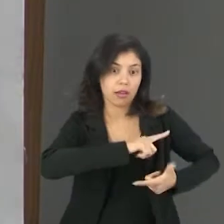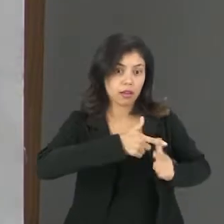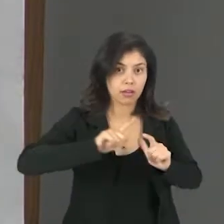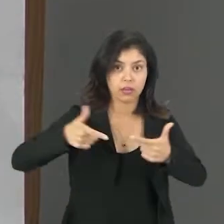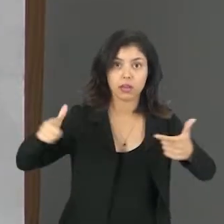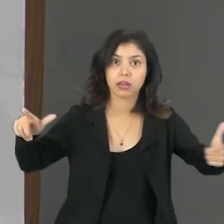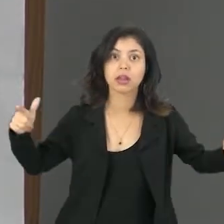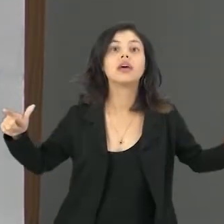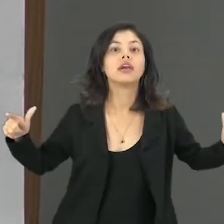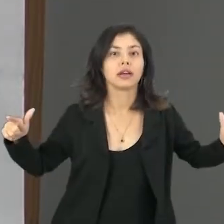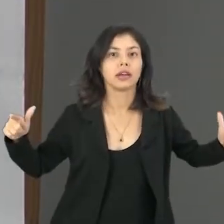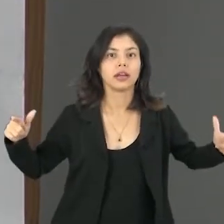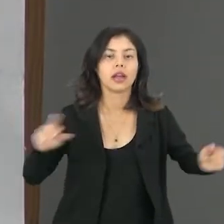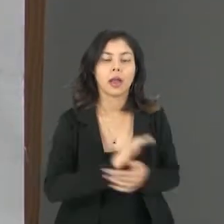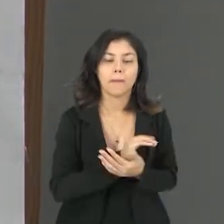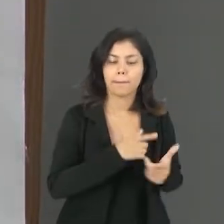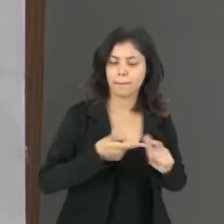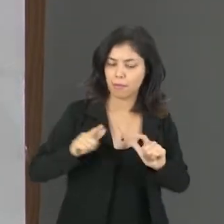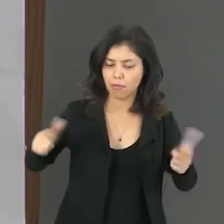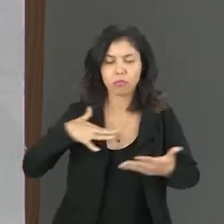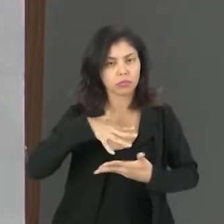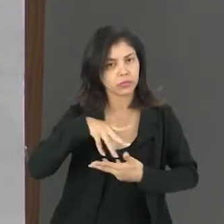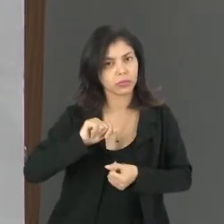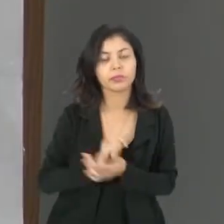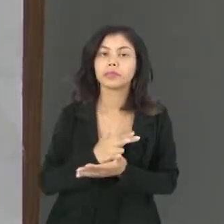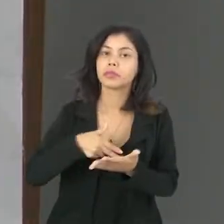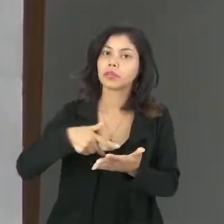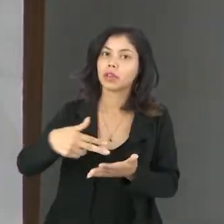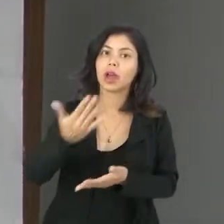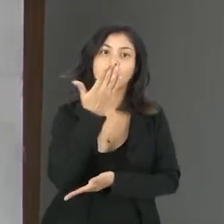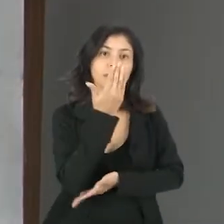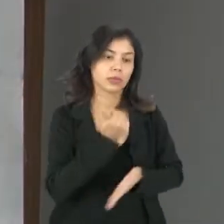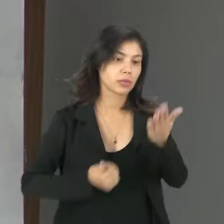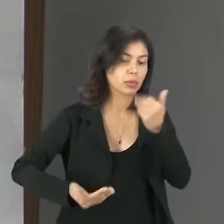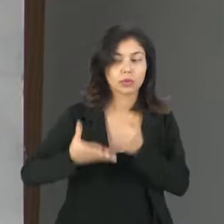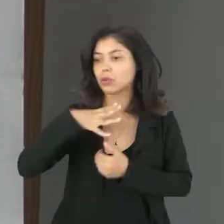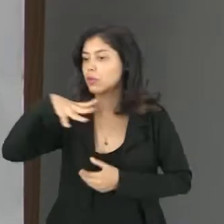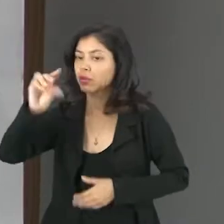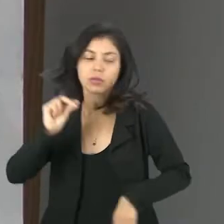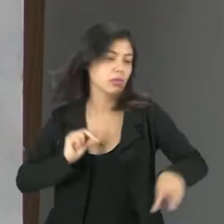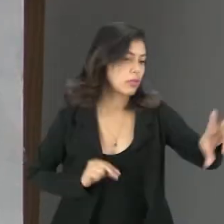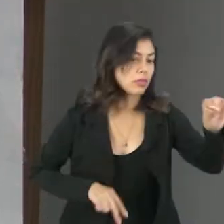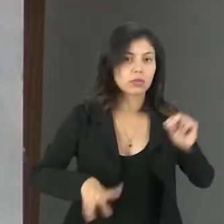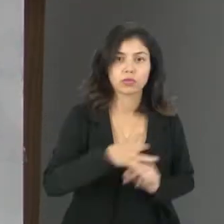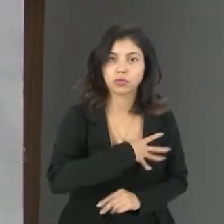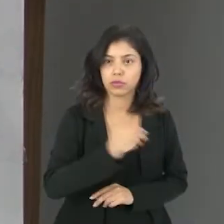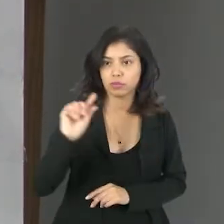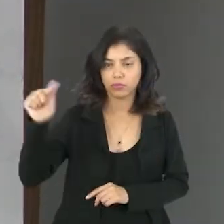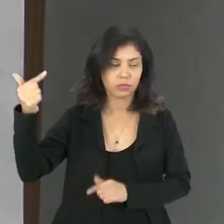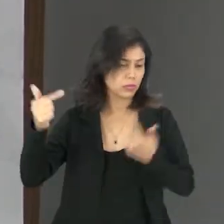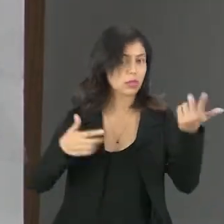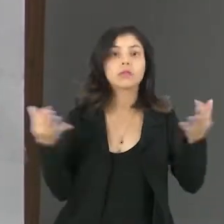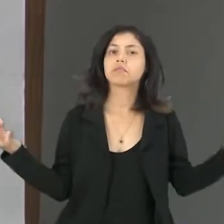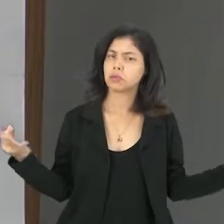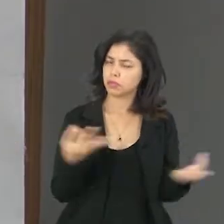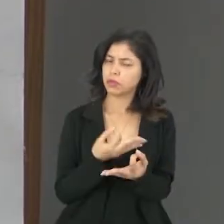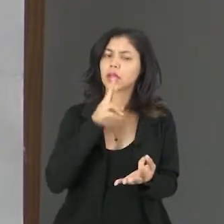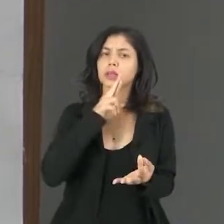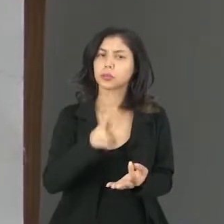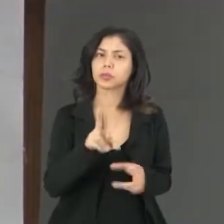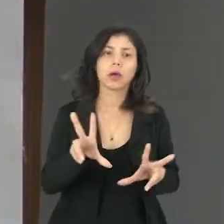grande e tolice maior que o mundo é darmos a comer os filhotes uma da outra perfeitamente